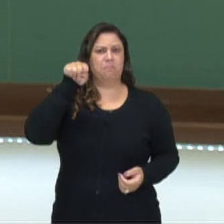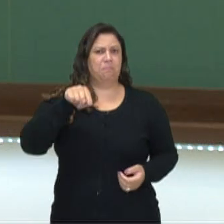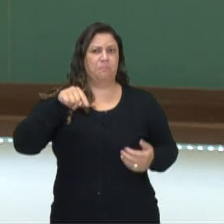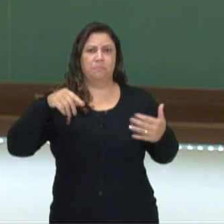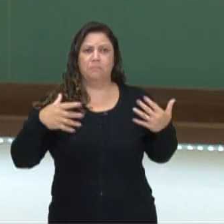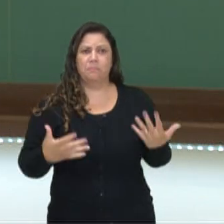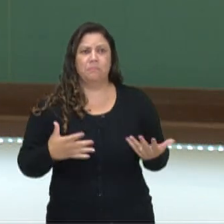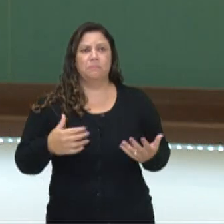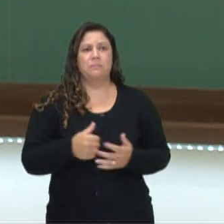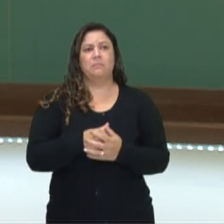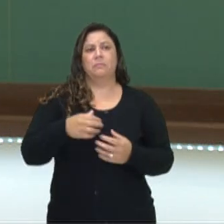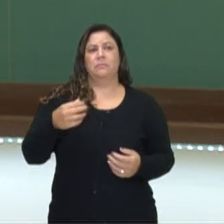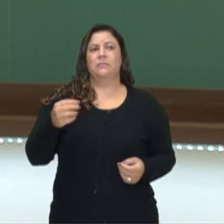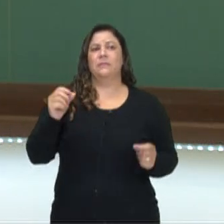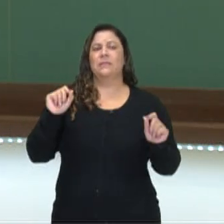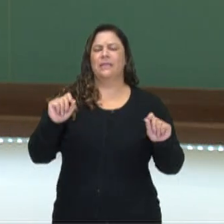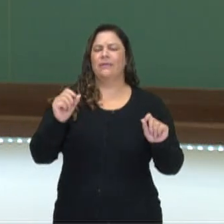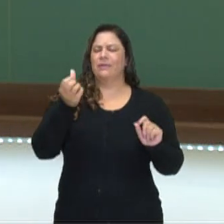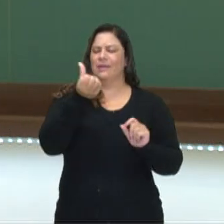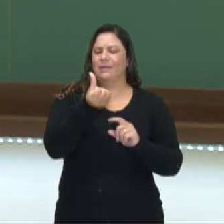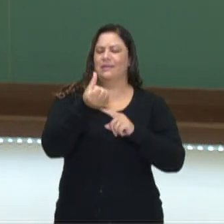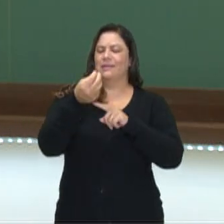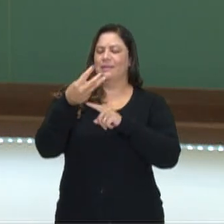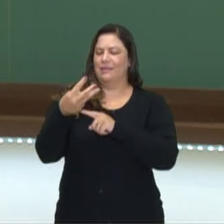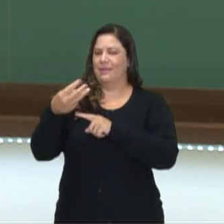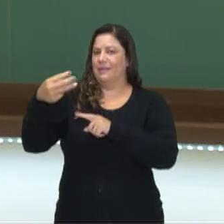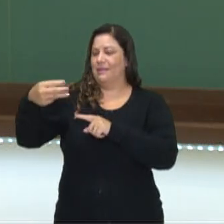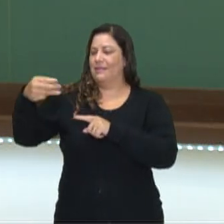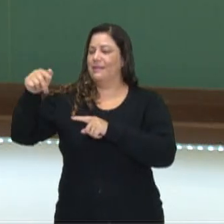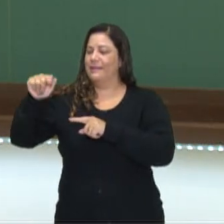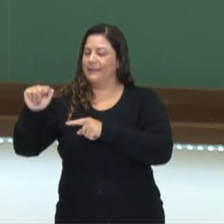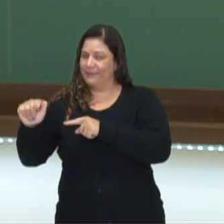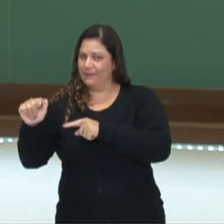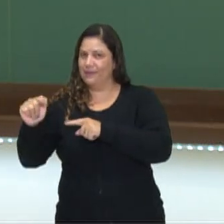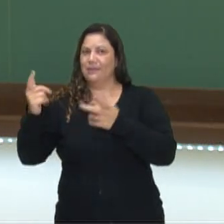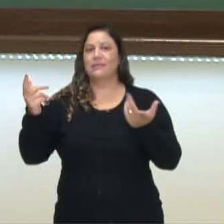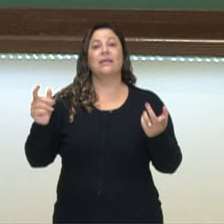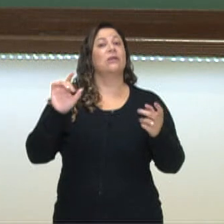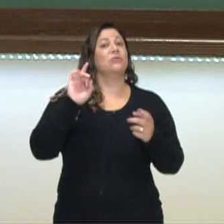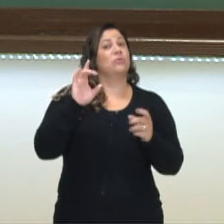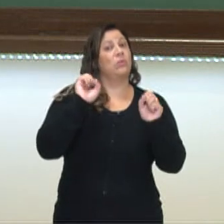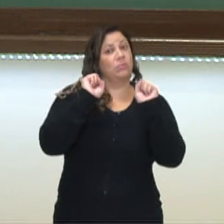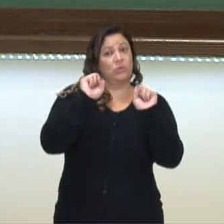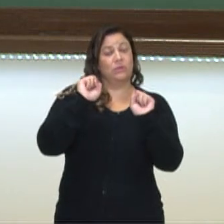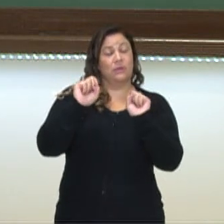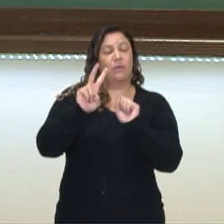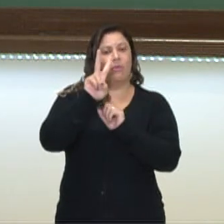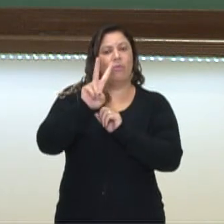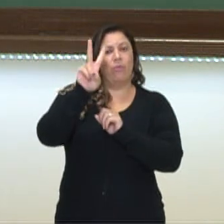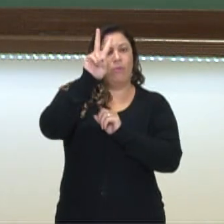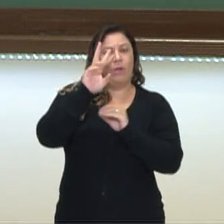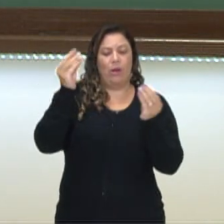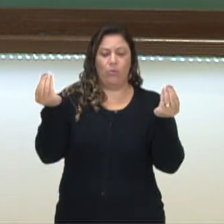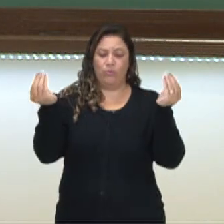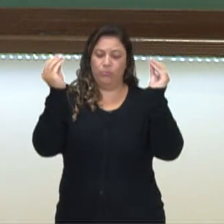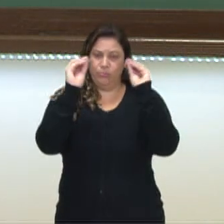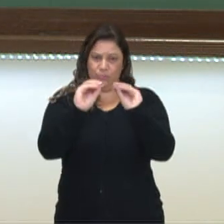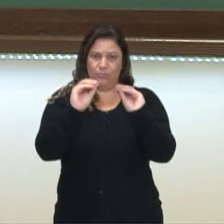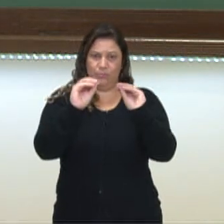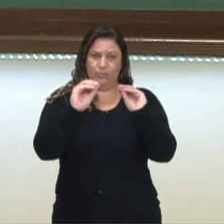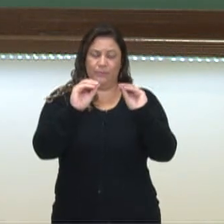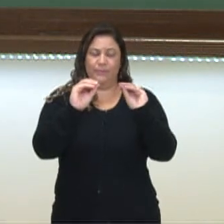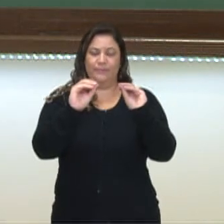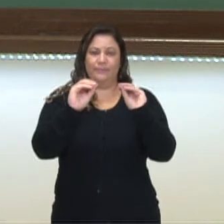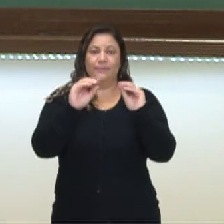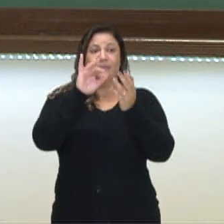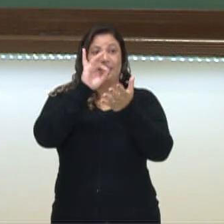número 63 e o 37. Então, quer dizer que esse 63 só pode ser o valor que vai ali no N para que a igualdade